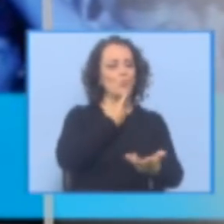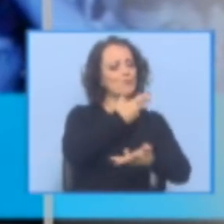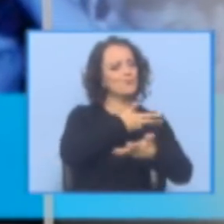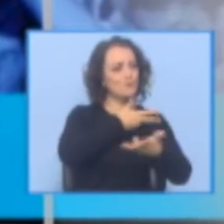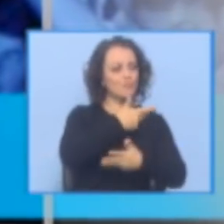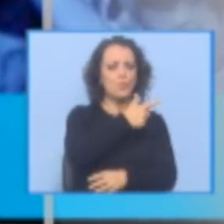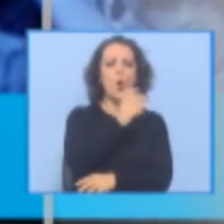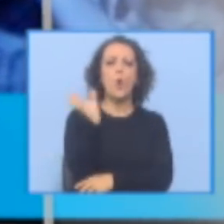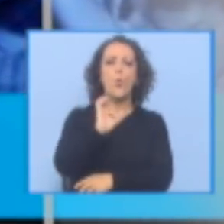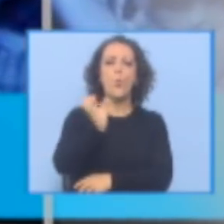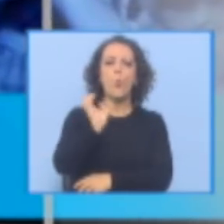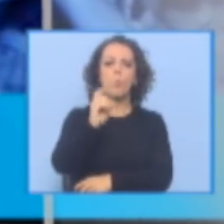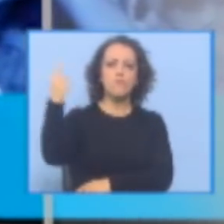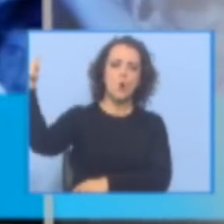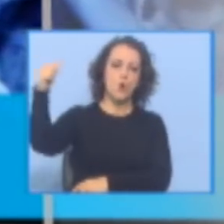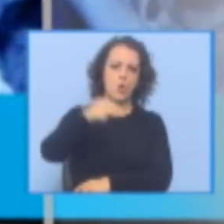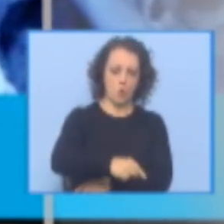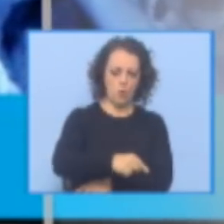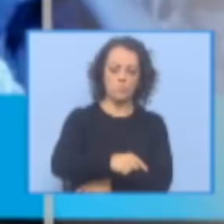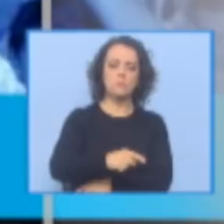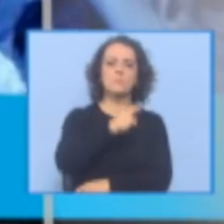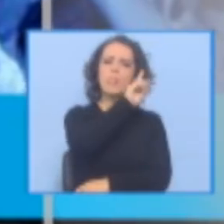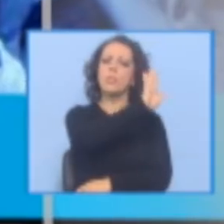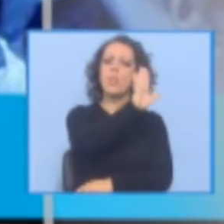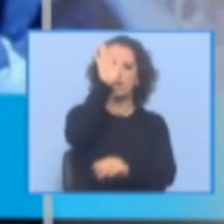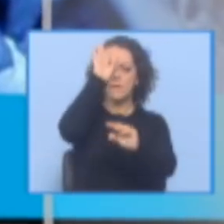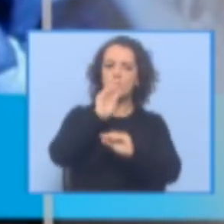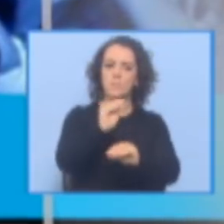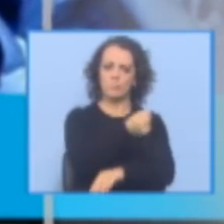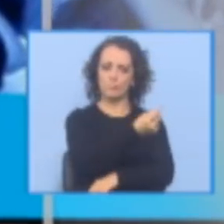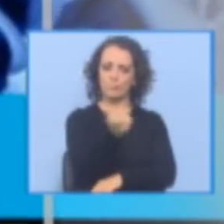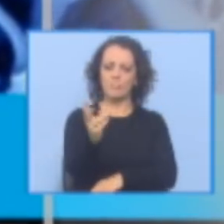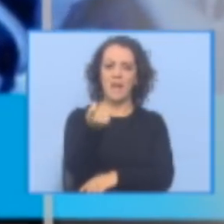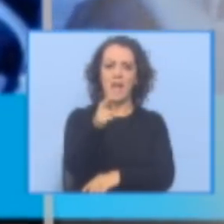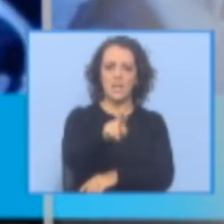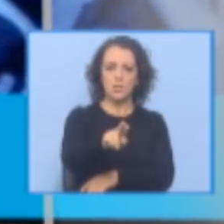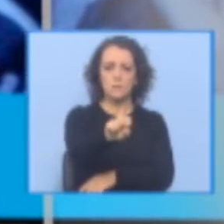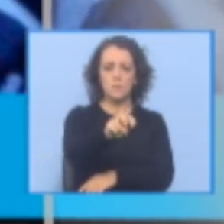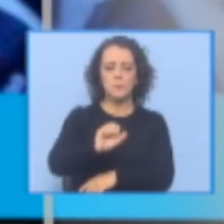recentemente da Colômbia, onde esteve a dar formação a ex-membros das